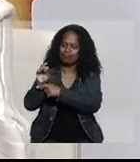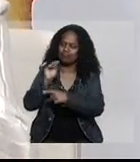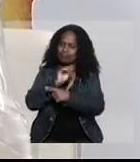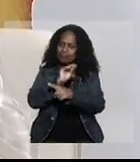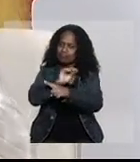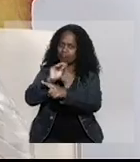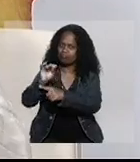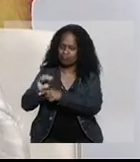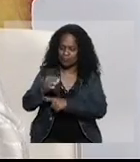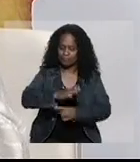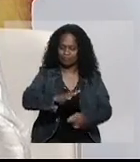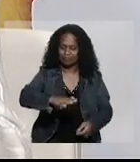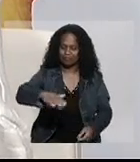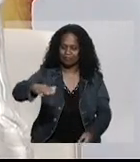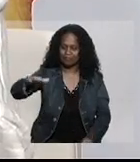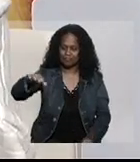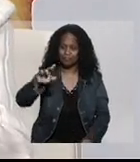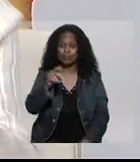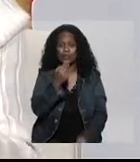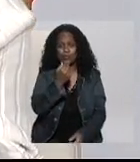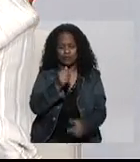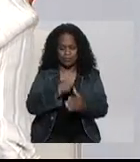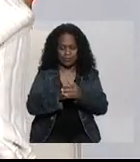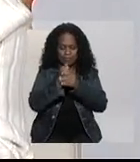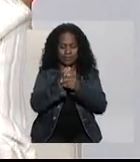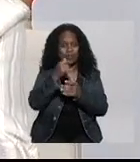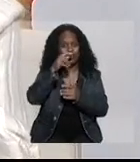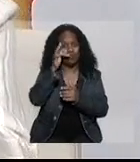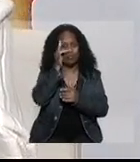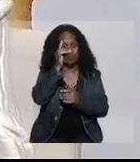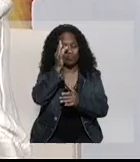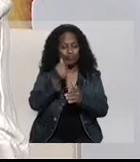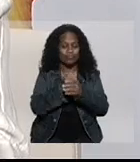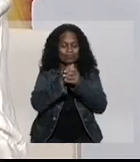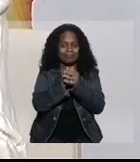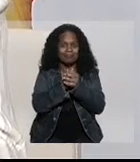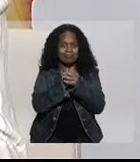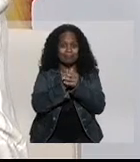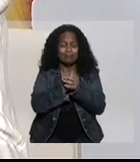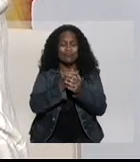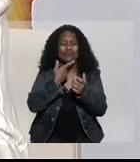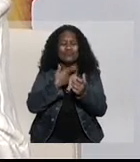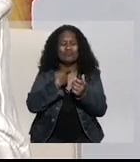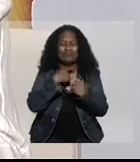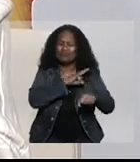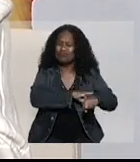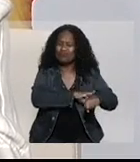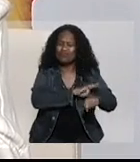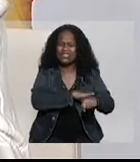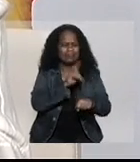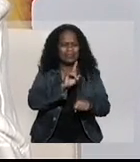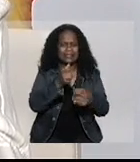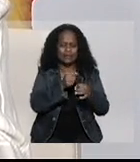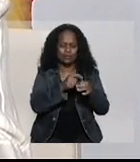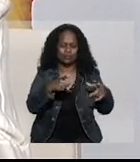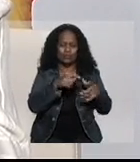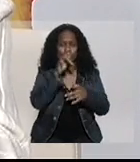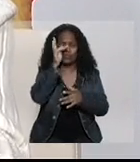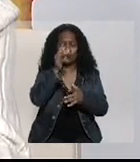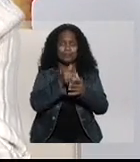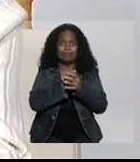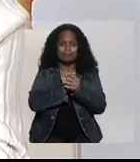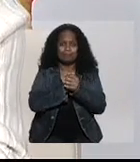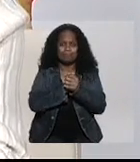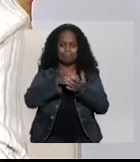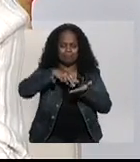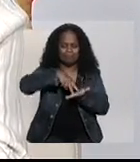que dão para ela uma florzinha para segurar no grande evento da escola, e ela está ali morrendo de vontade de fazer xixi e não larga a flor. Ela é